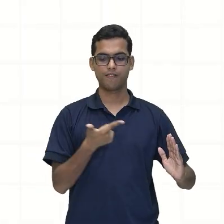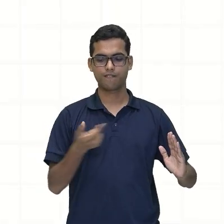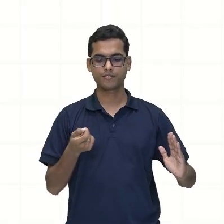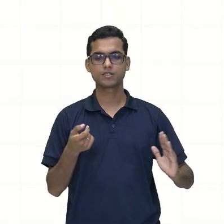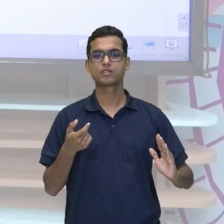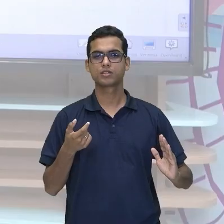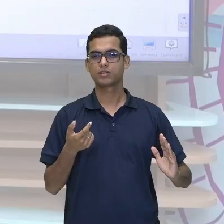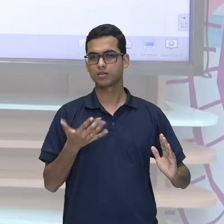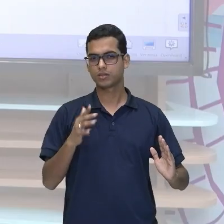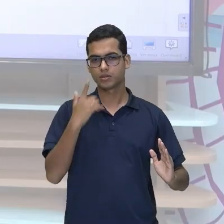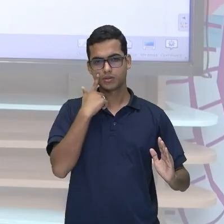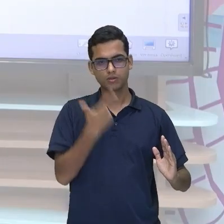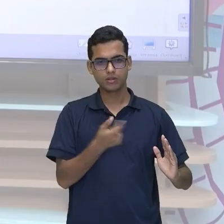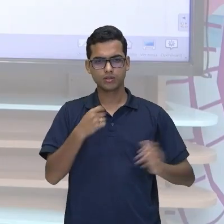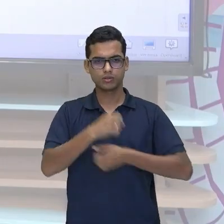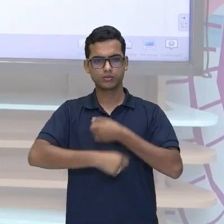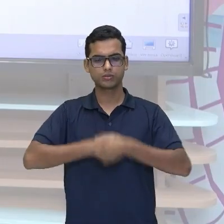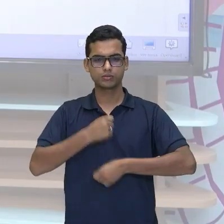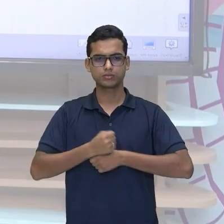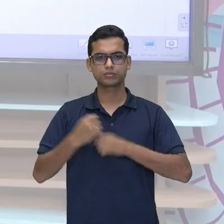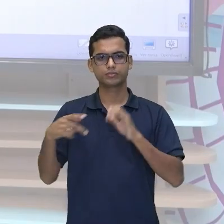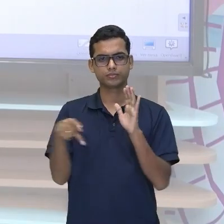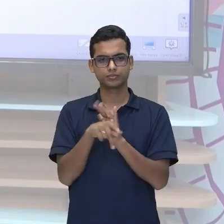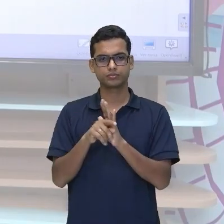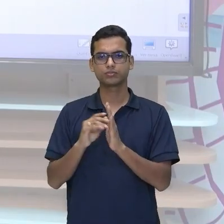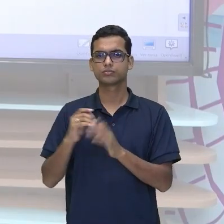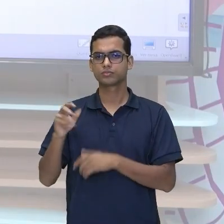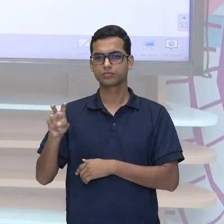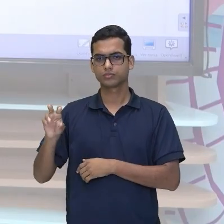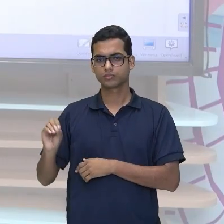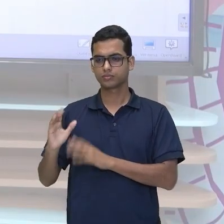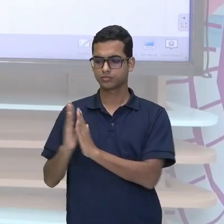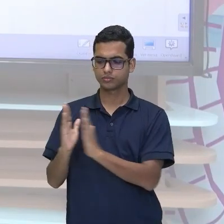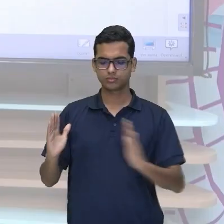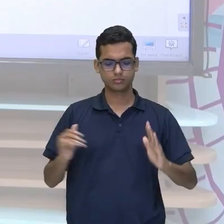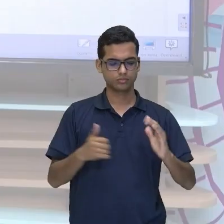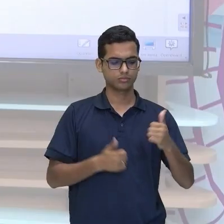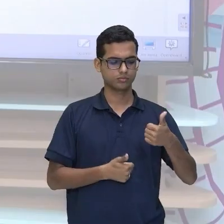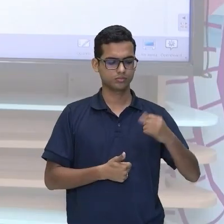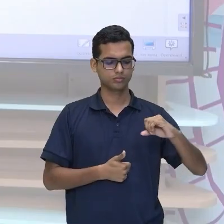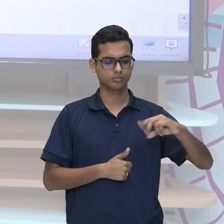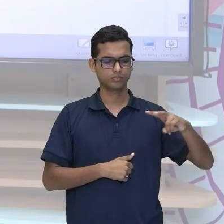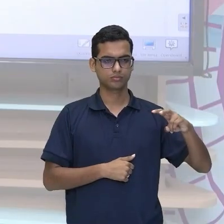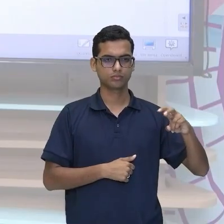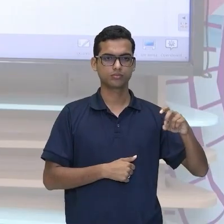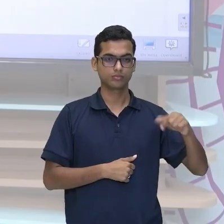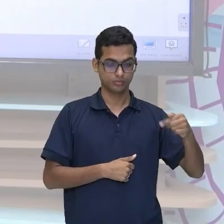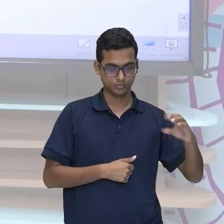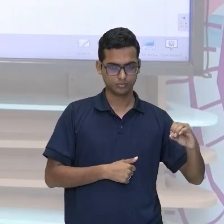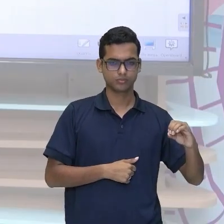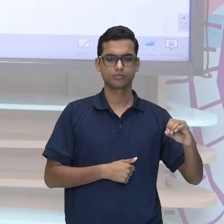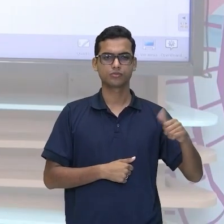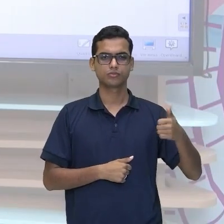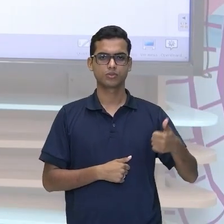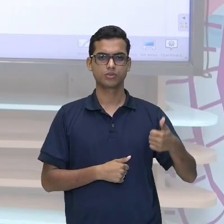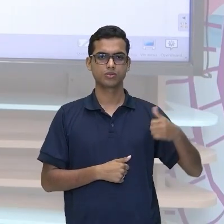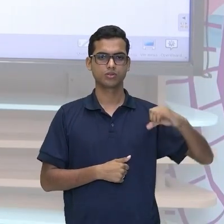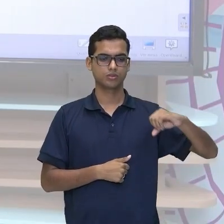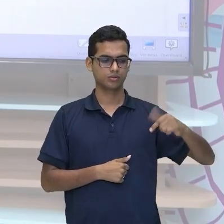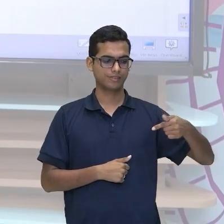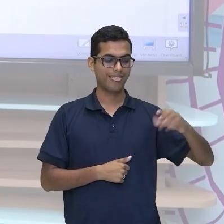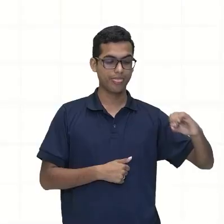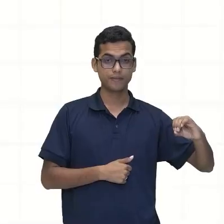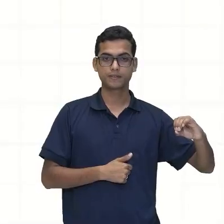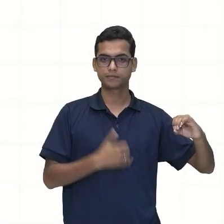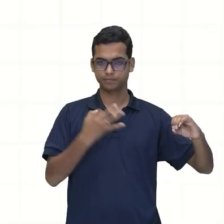até 60 e de 60 até 70. Então, esses são alguns desses fluxos migratórios. Vamos ver agora alguns conceitos